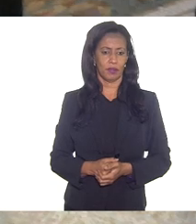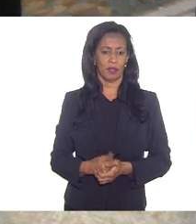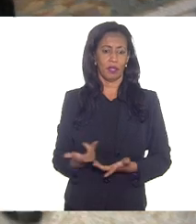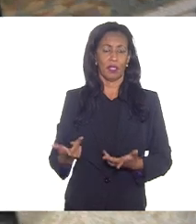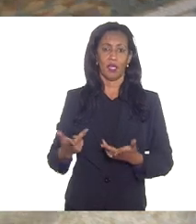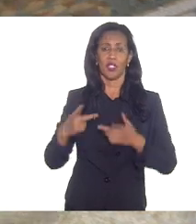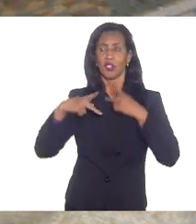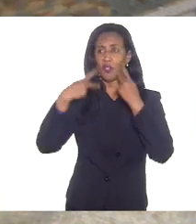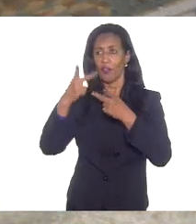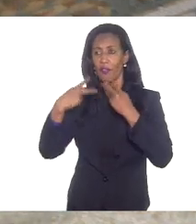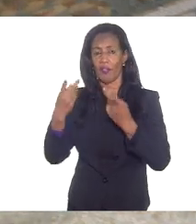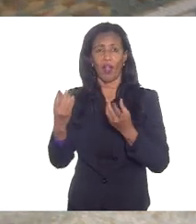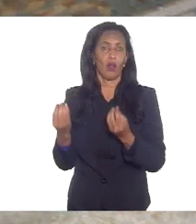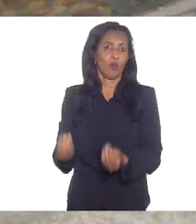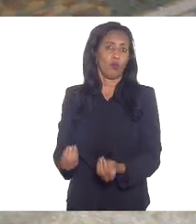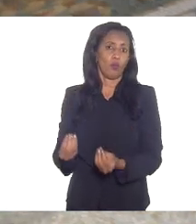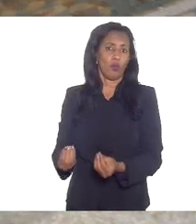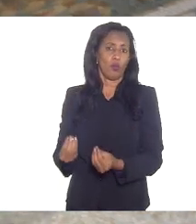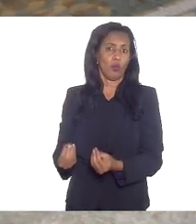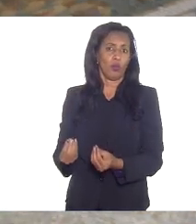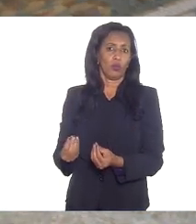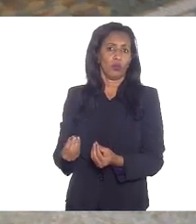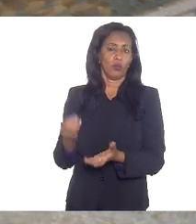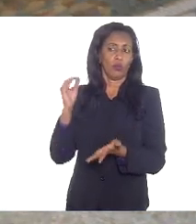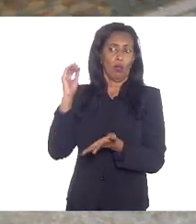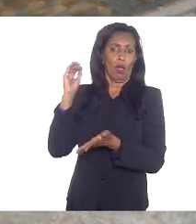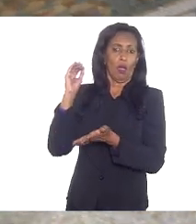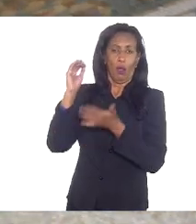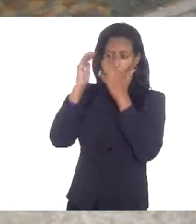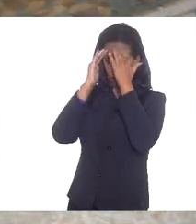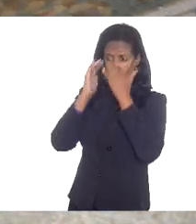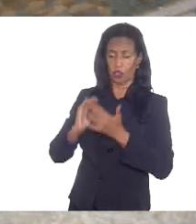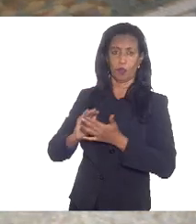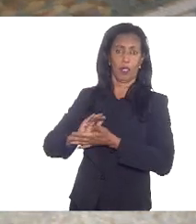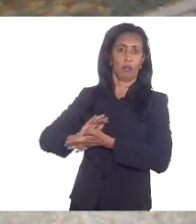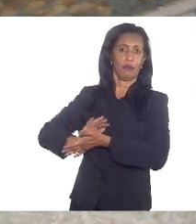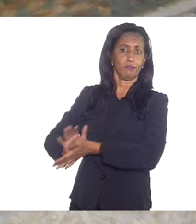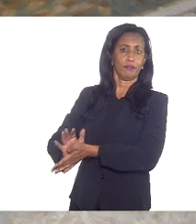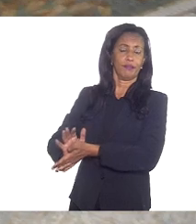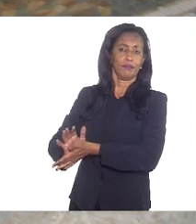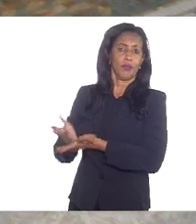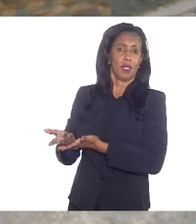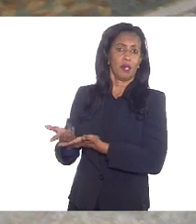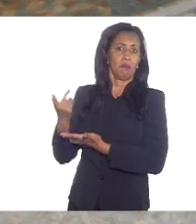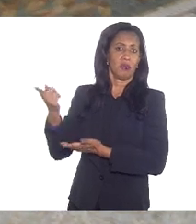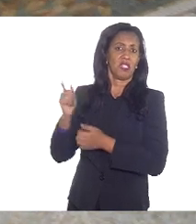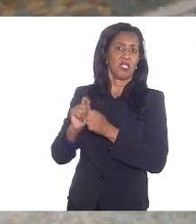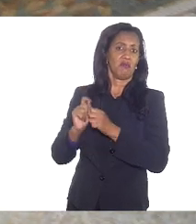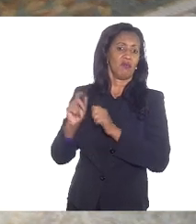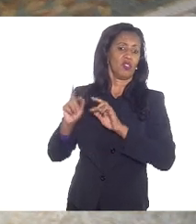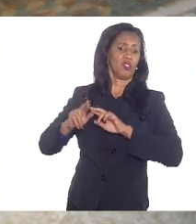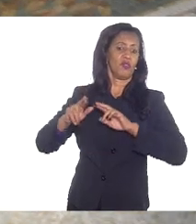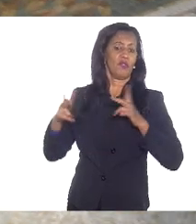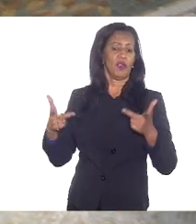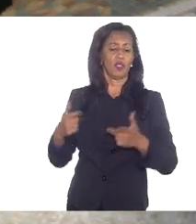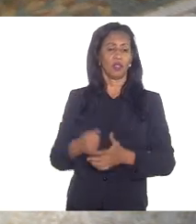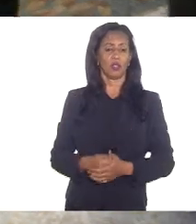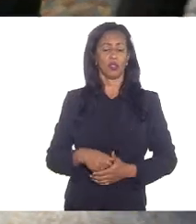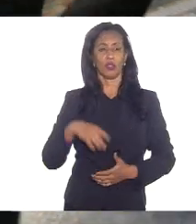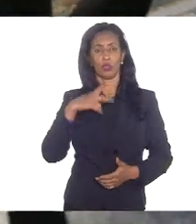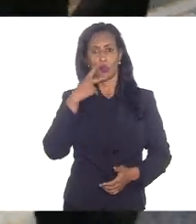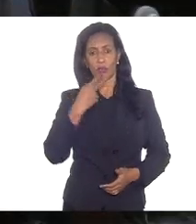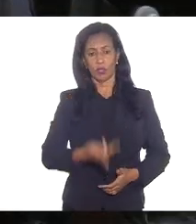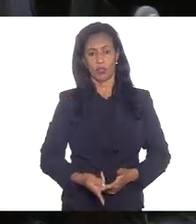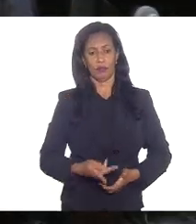pregam tanto a tolerância, mas para aqueles que pensam diferente, eles fazem o que fizeram ali fora. Só para deixar consignado, senhor